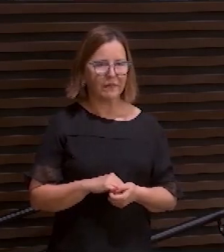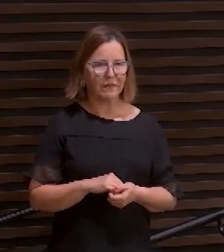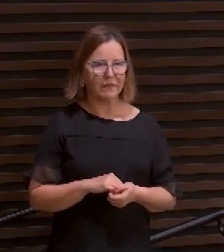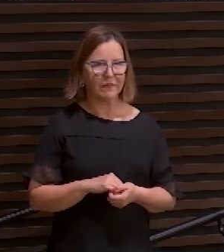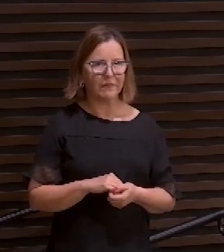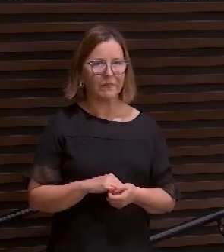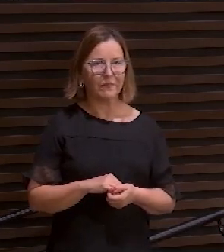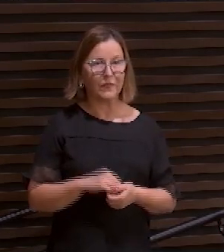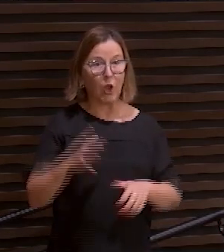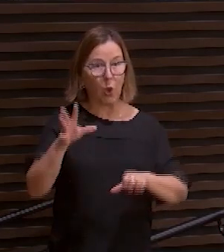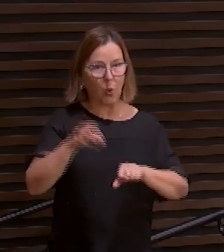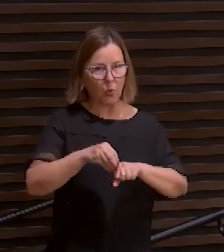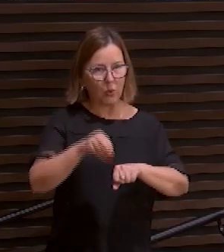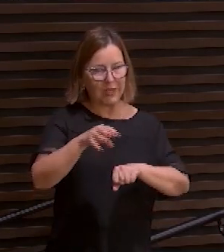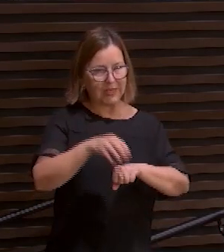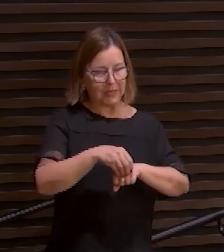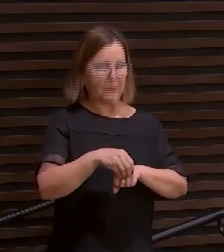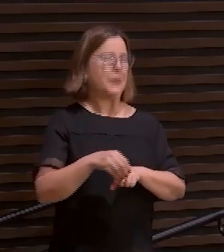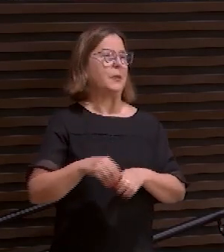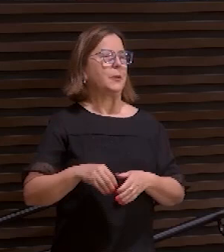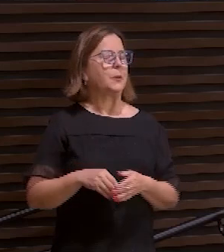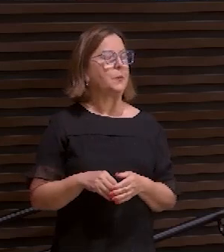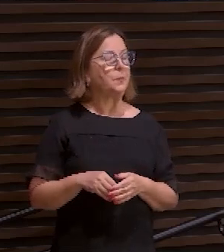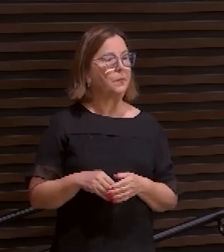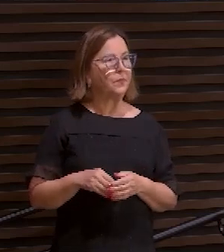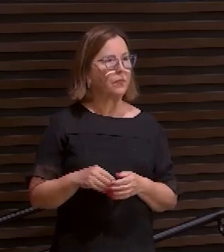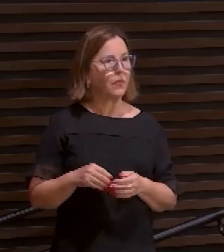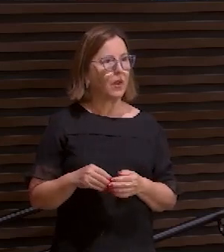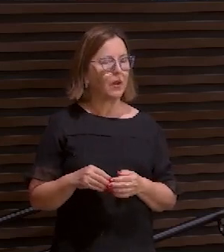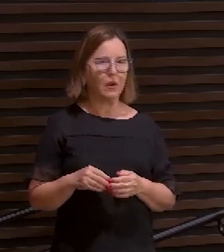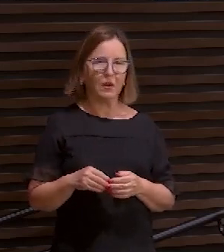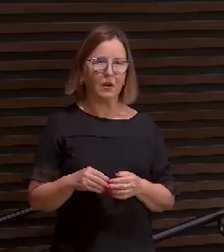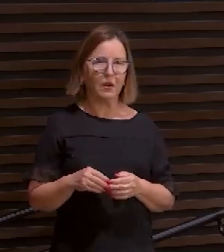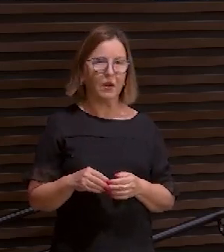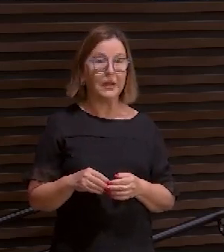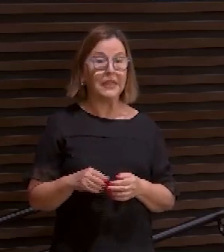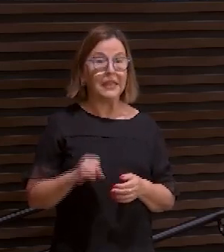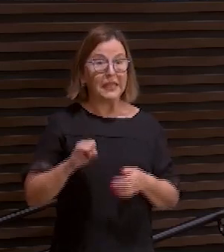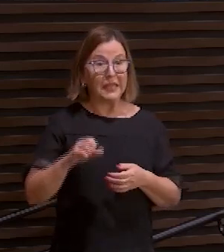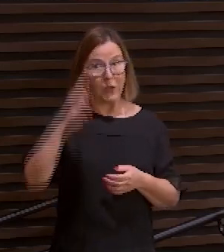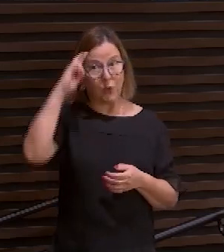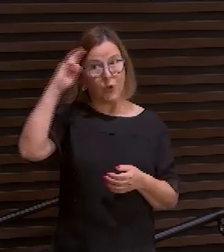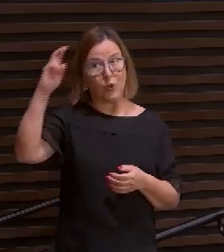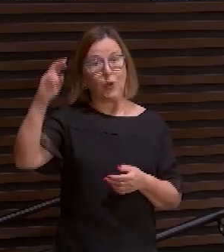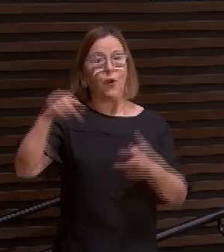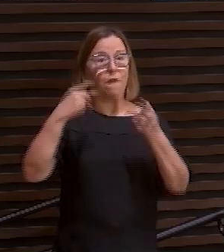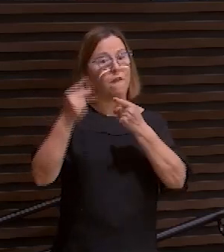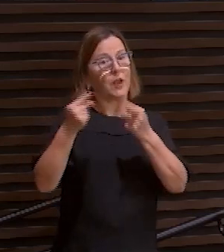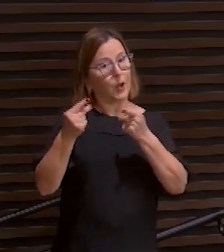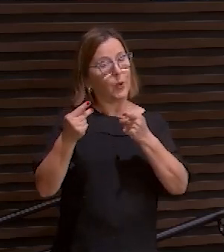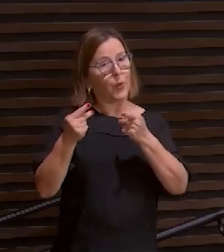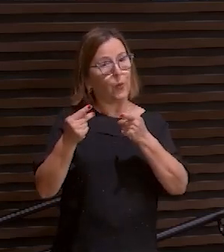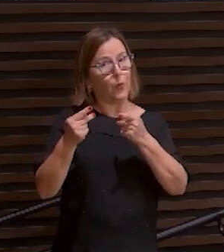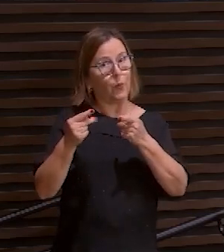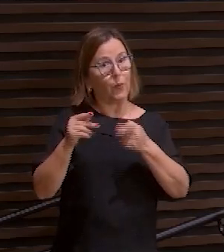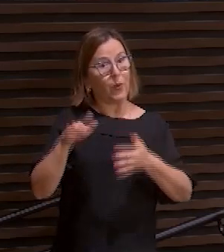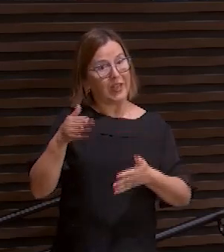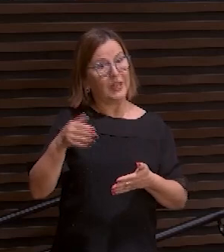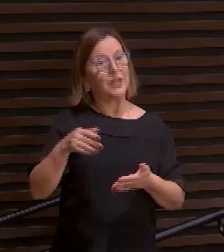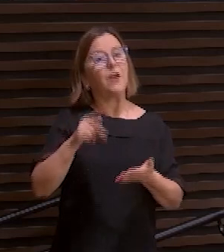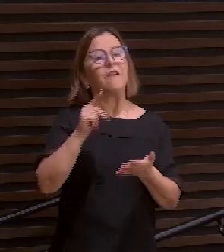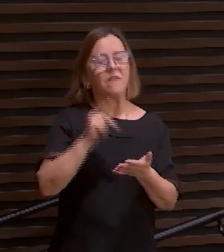Então, conhecimento, segunda coisa, concordância. Foi o Senhor que disse, eu aqui não saio.